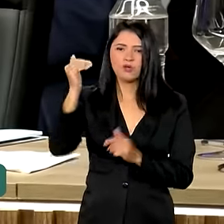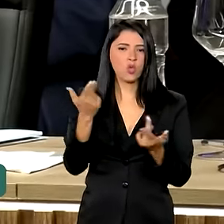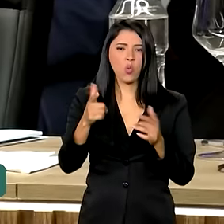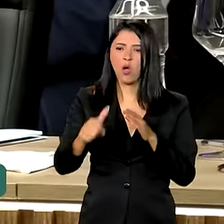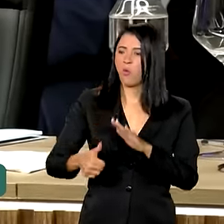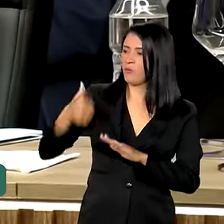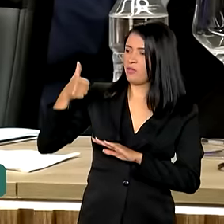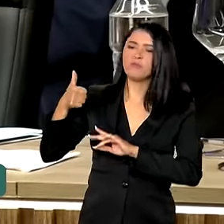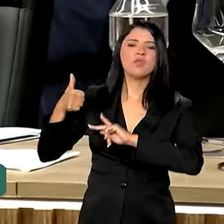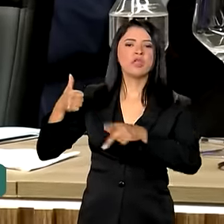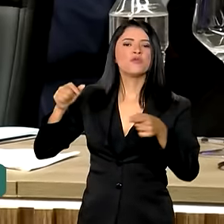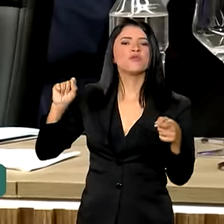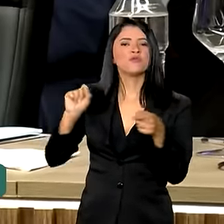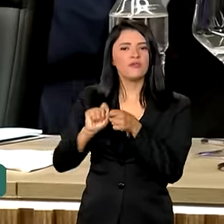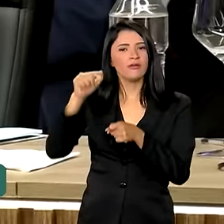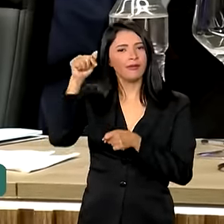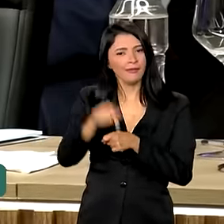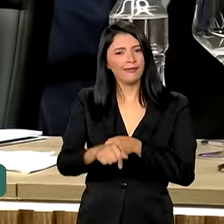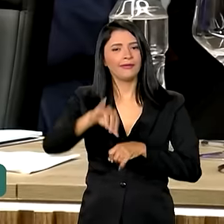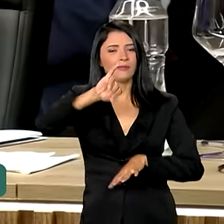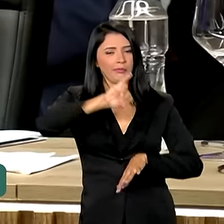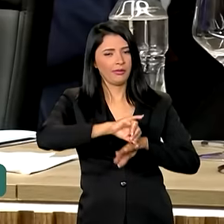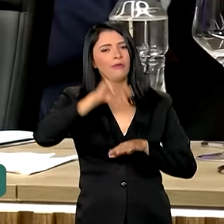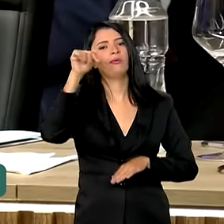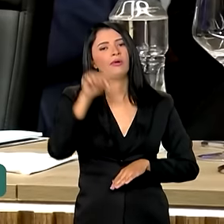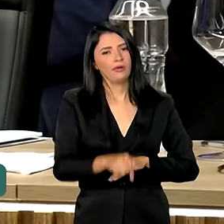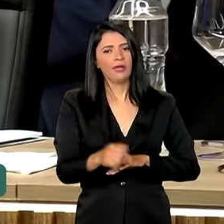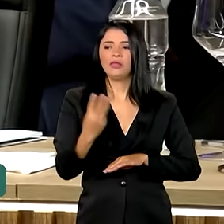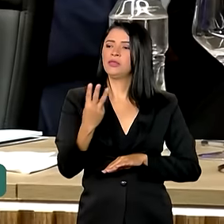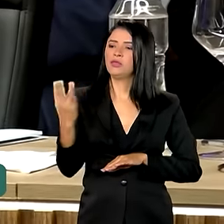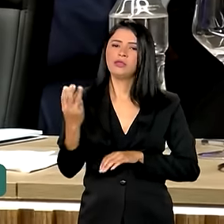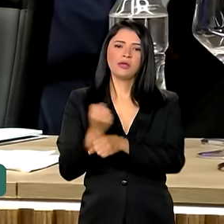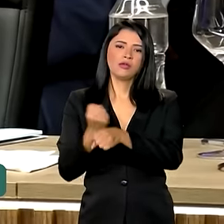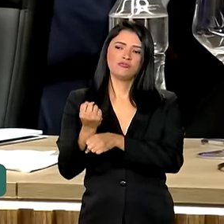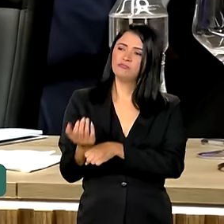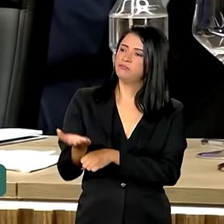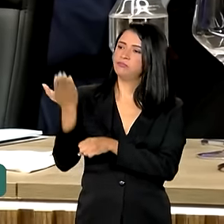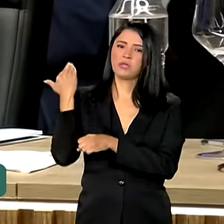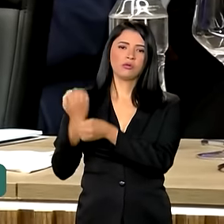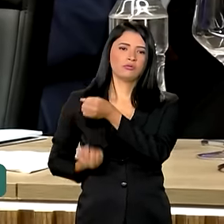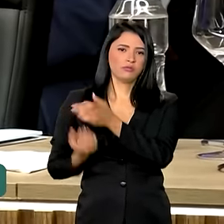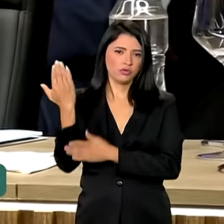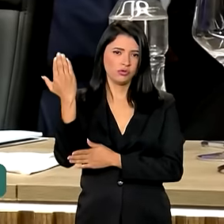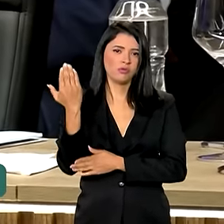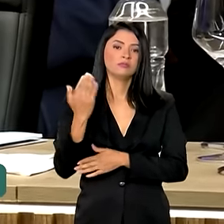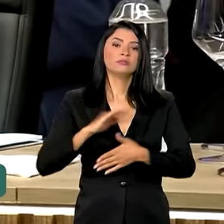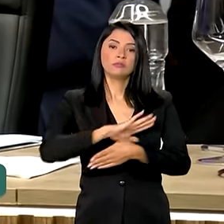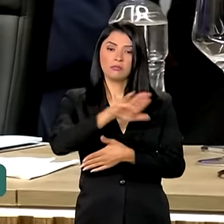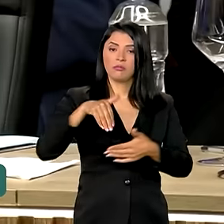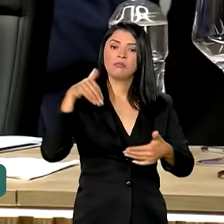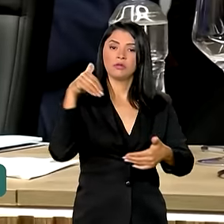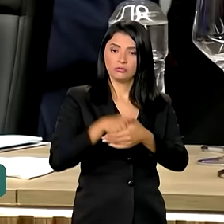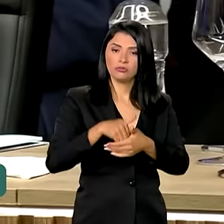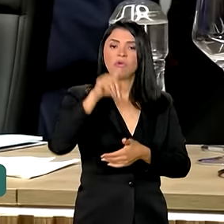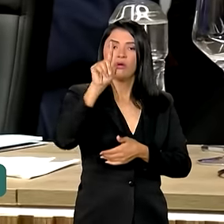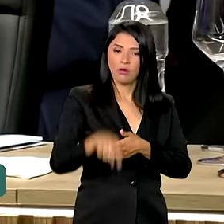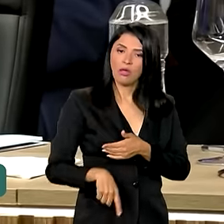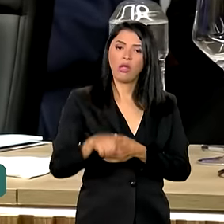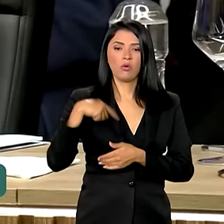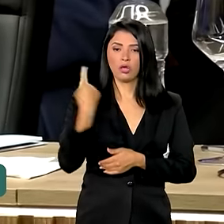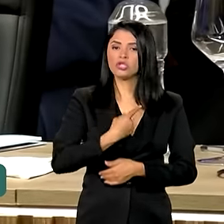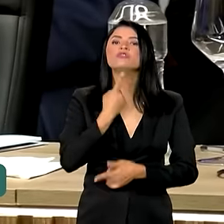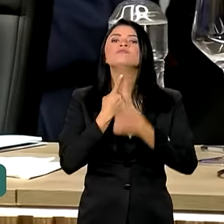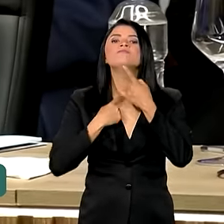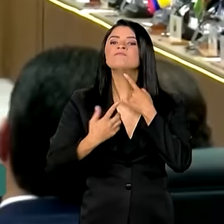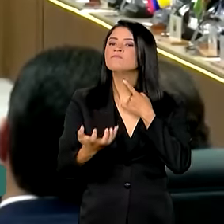antecessores ousaram fazer nesta capital há 33 anos. O Mercosul será o que